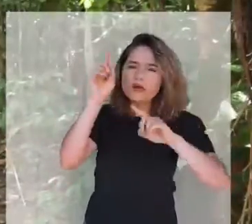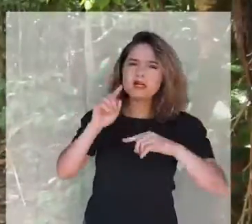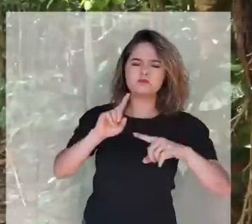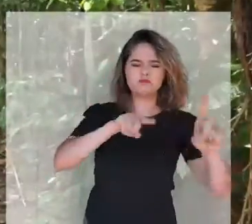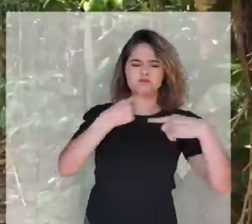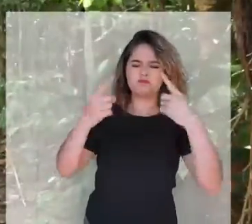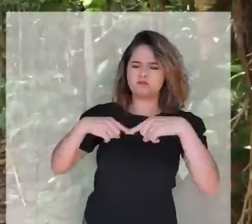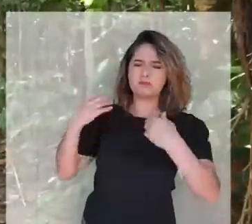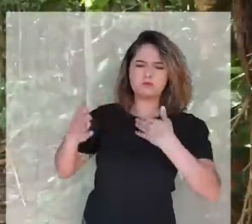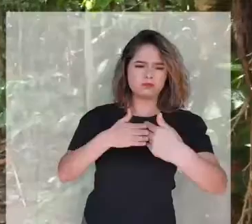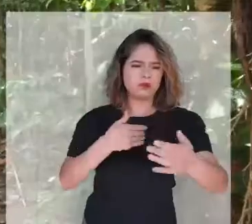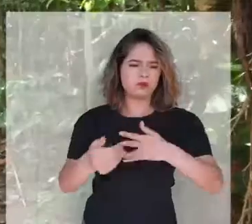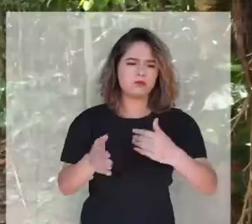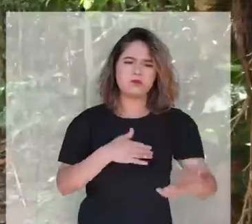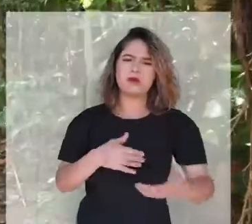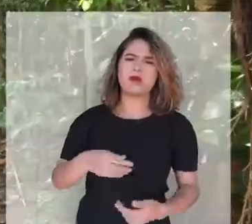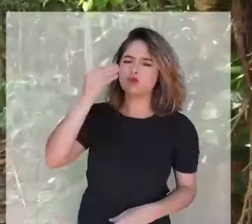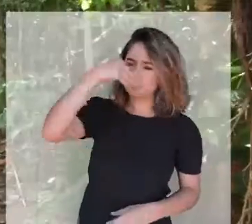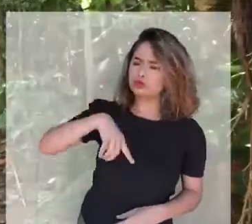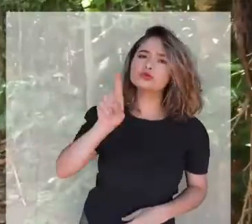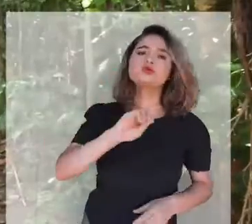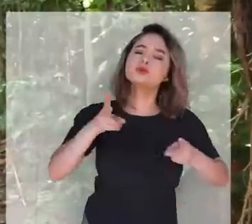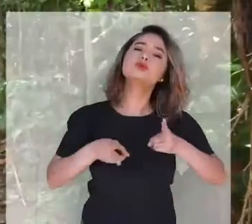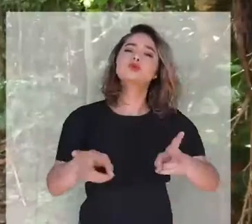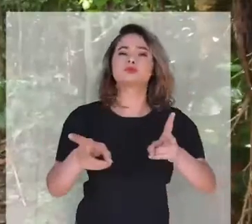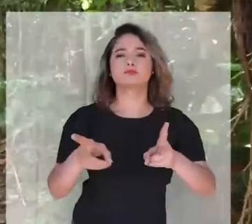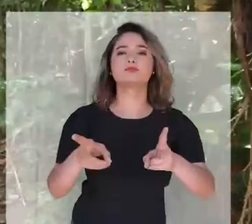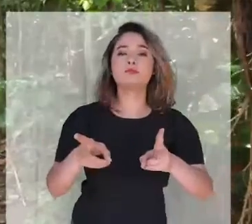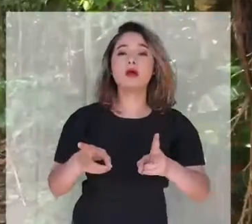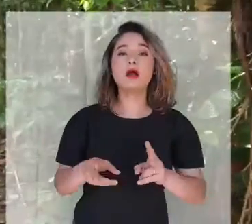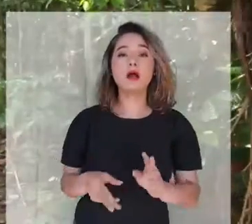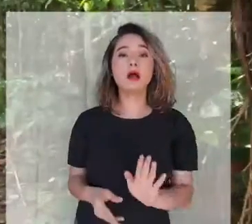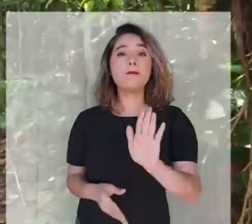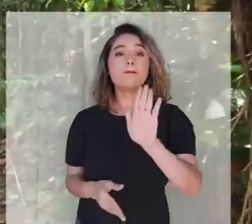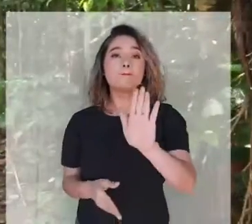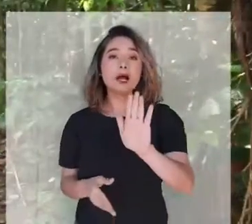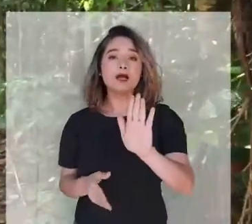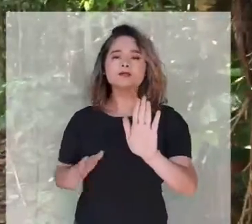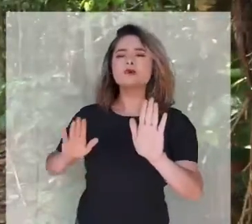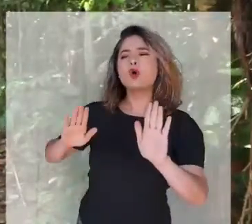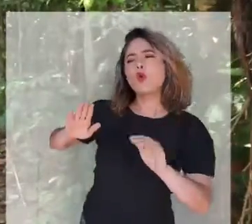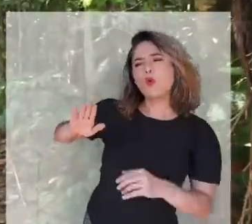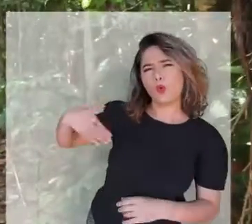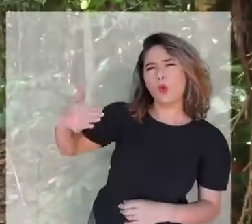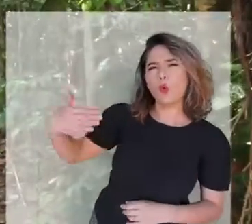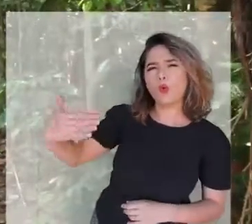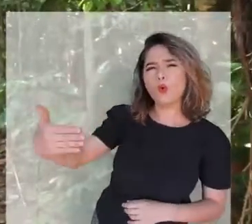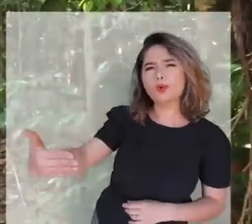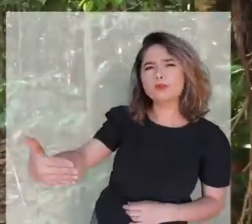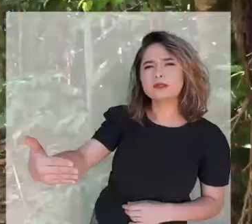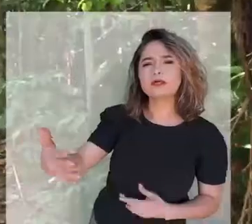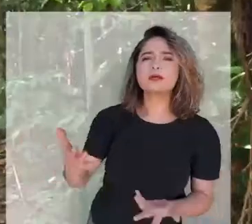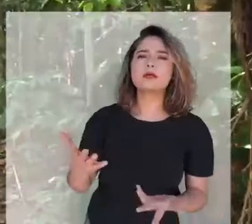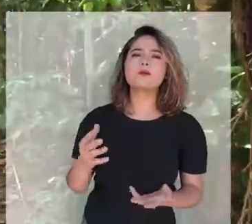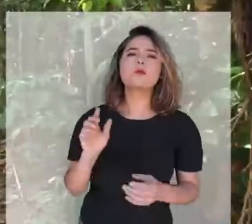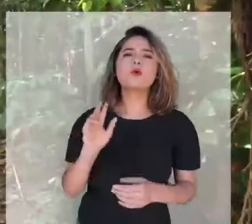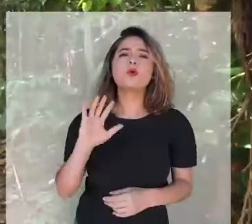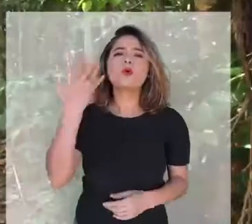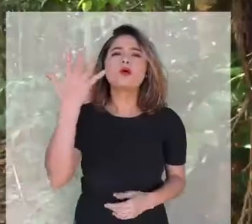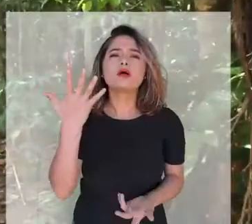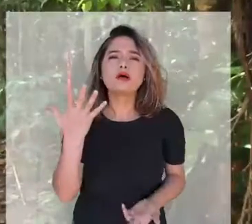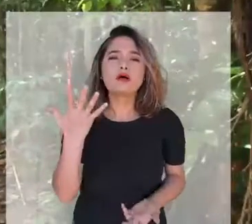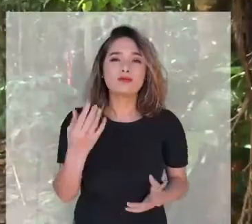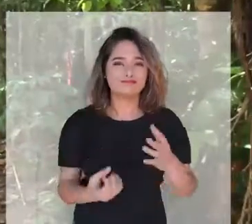perseverança. Então nós passamos a desenvolver aquilo que nós chamamos de uma extensão remota, de uma